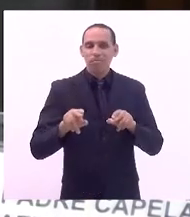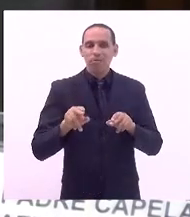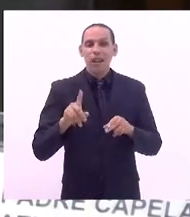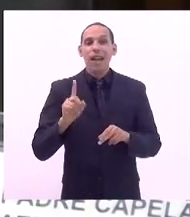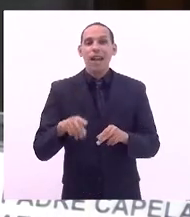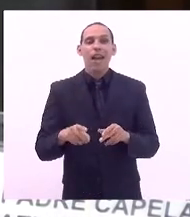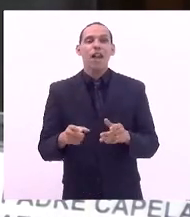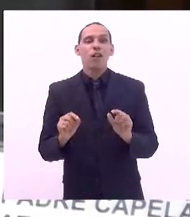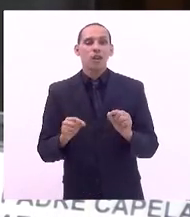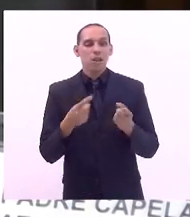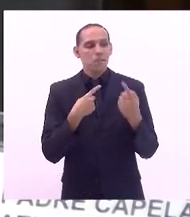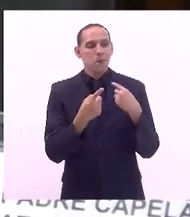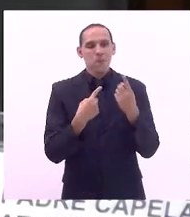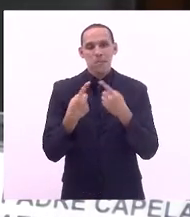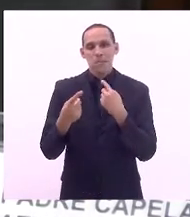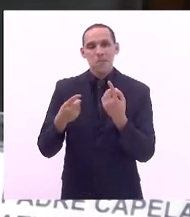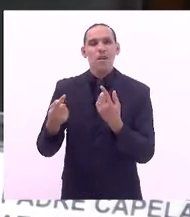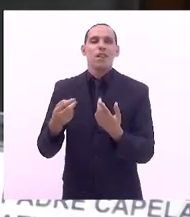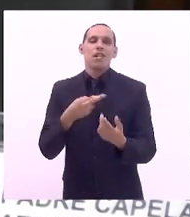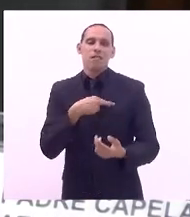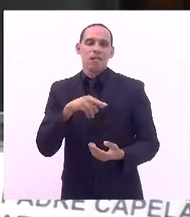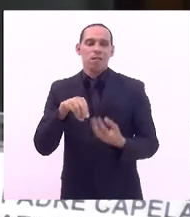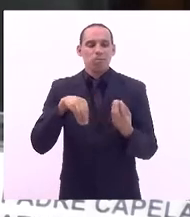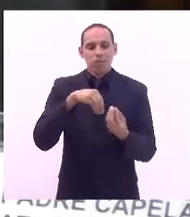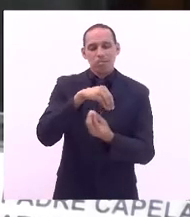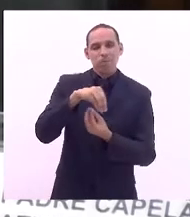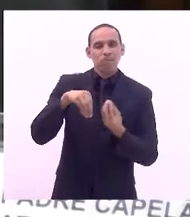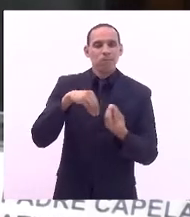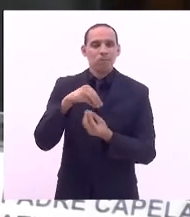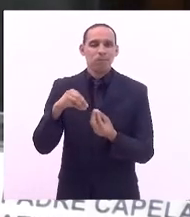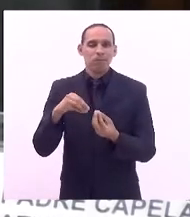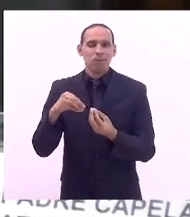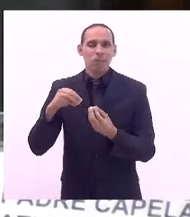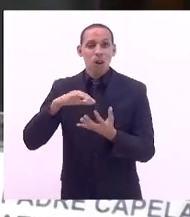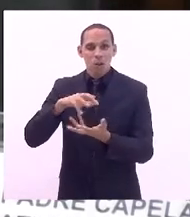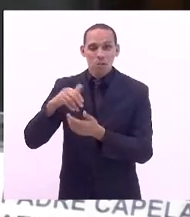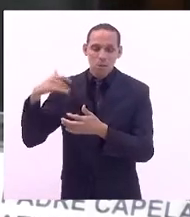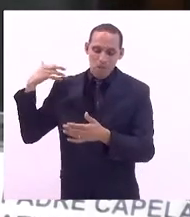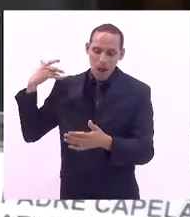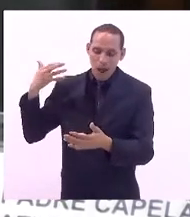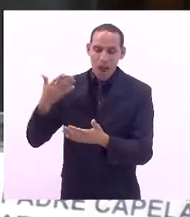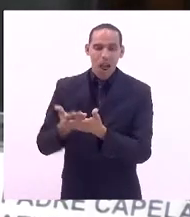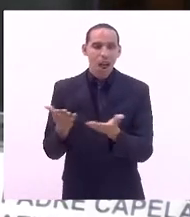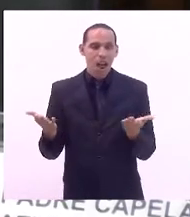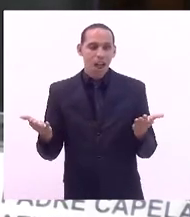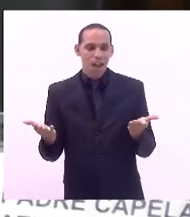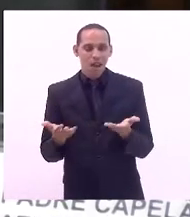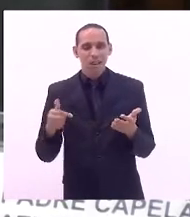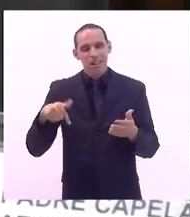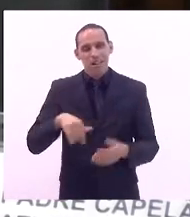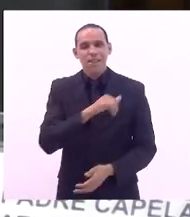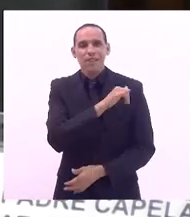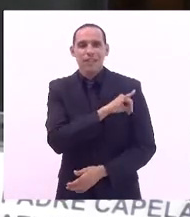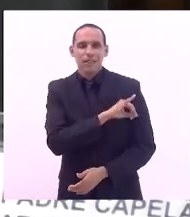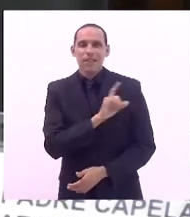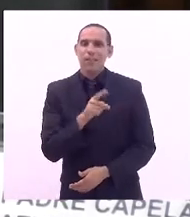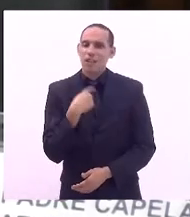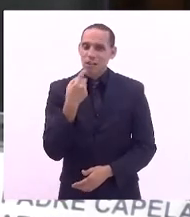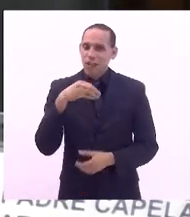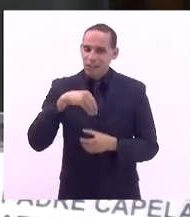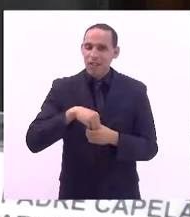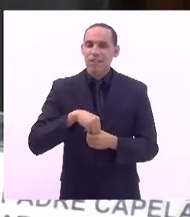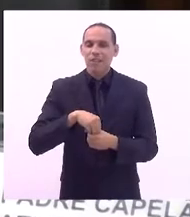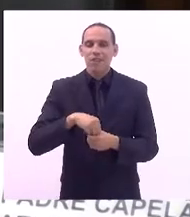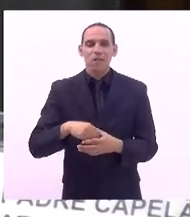a origem né do Diálogo inter-religioso a gente eu acho que desde que o mundo é mundo mas principalmente aqui no Rio de Janeiro que nós